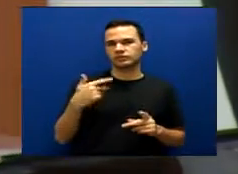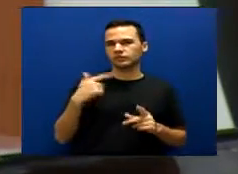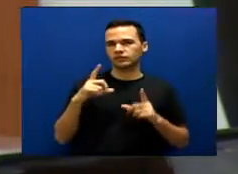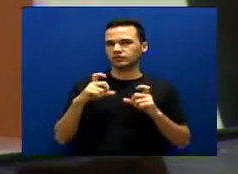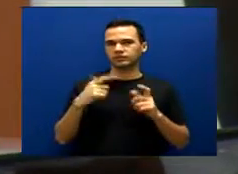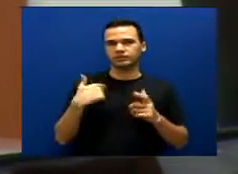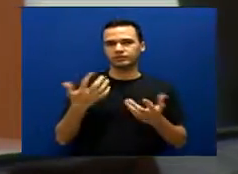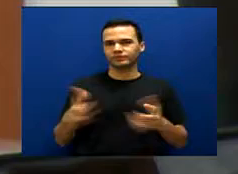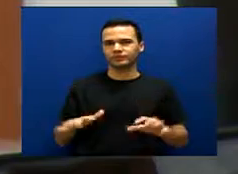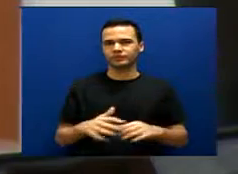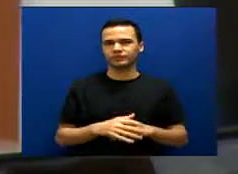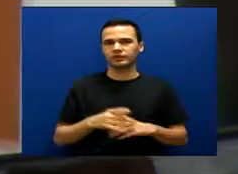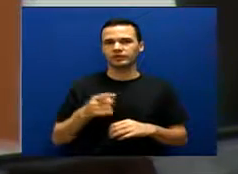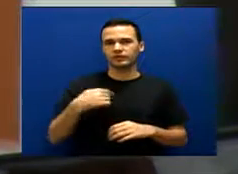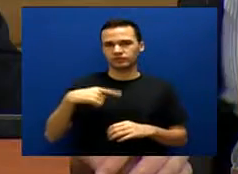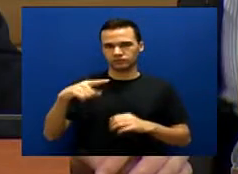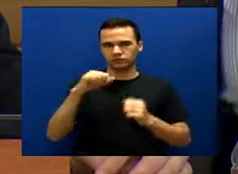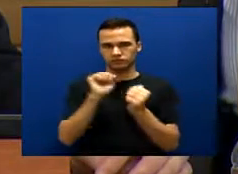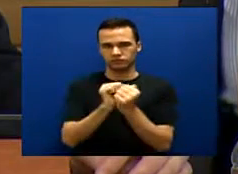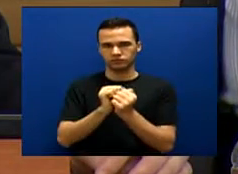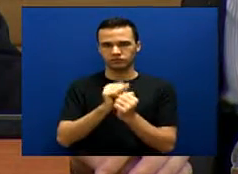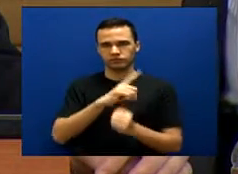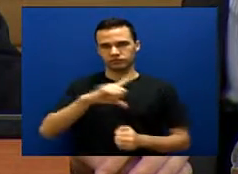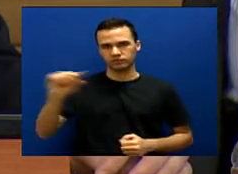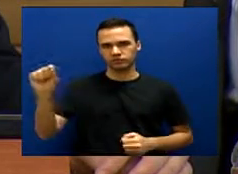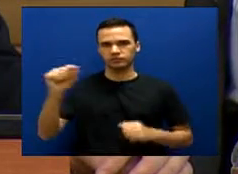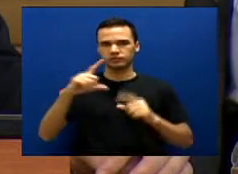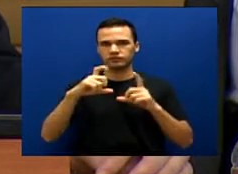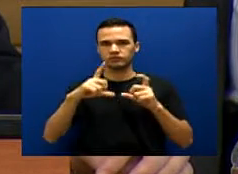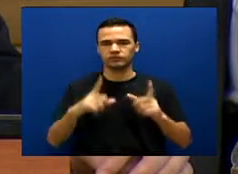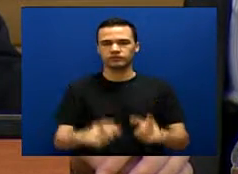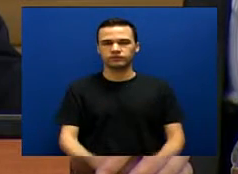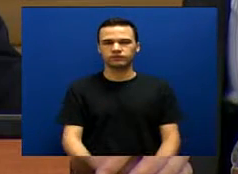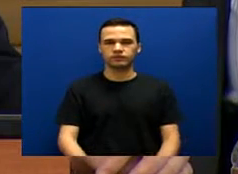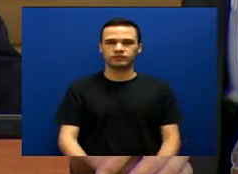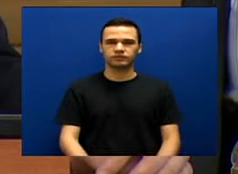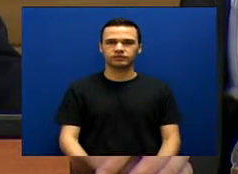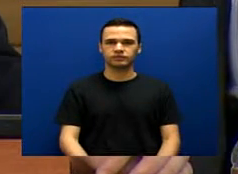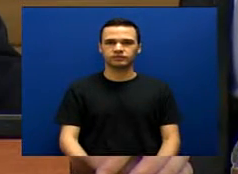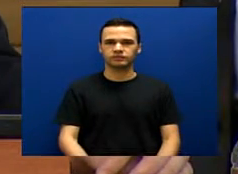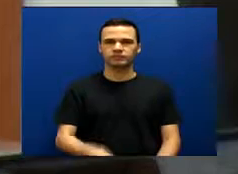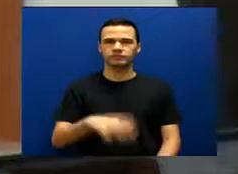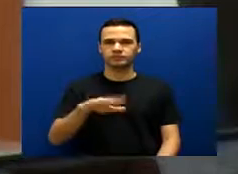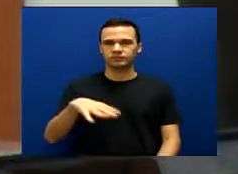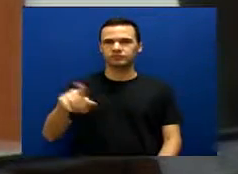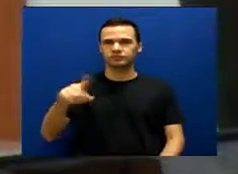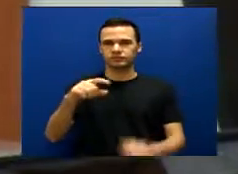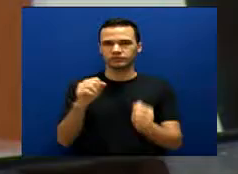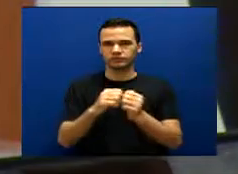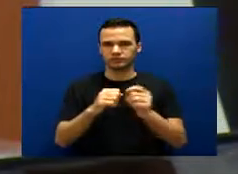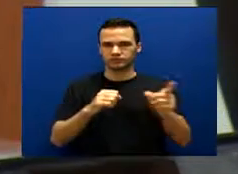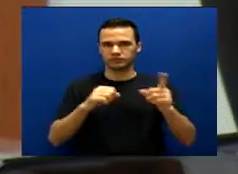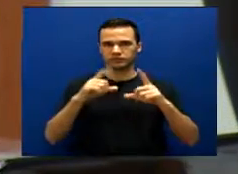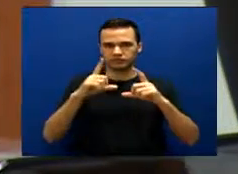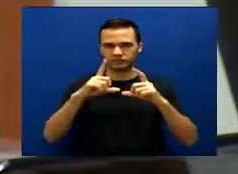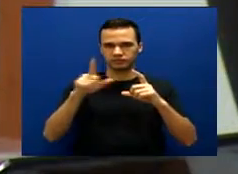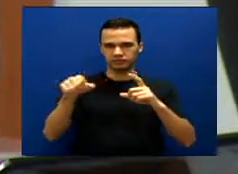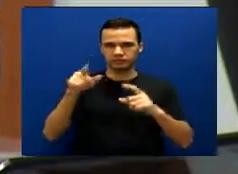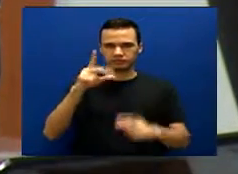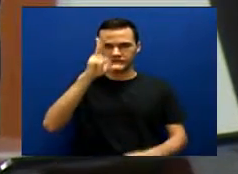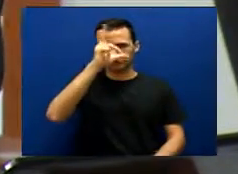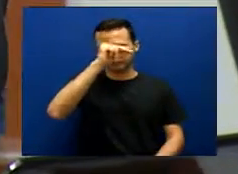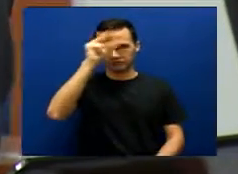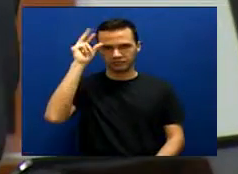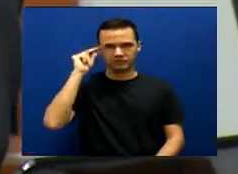senhor Martinez, prefeito, senhor cuide disso. Se puder subir comigo lá junto depois, tirar foto. Viu, Martinez? Ele está na entrevista. Se o prefeito Manga